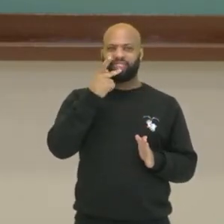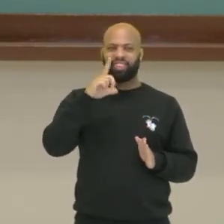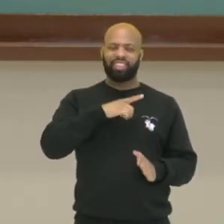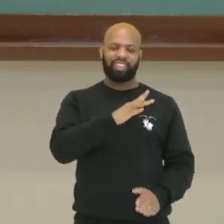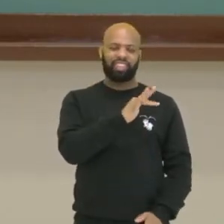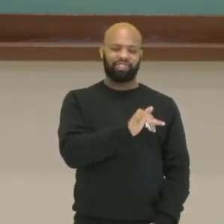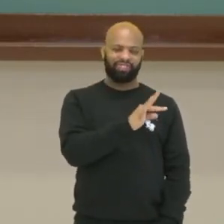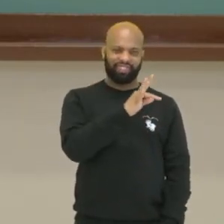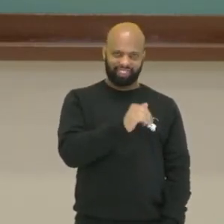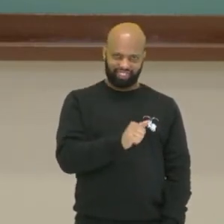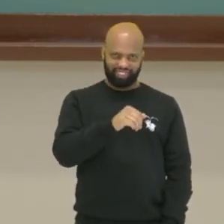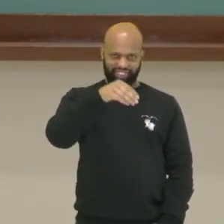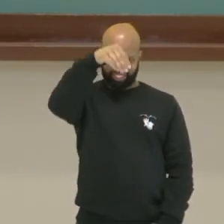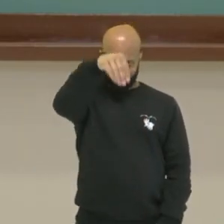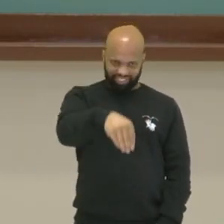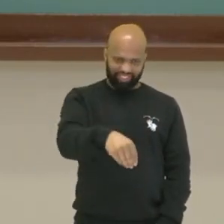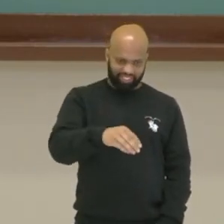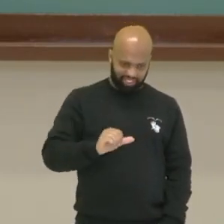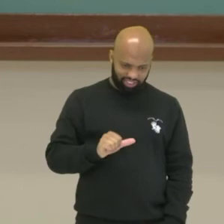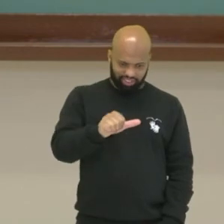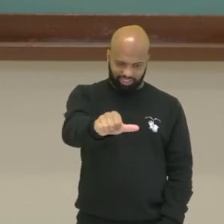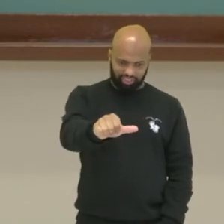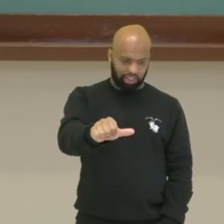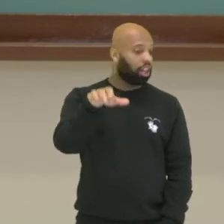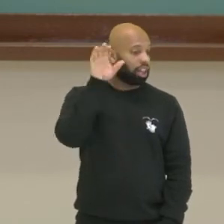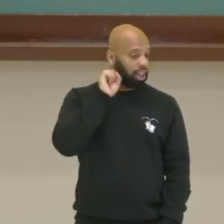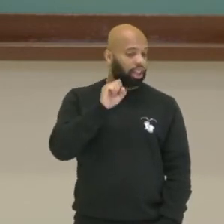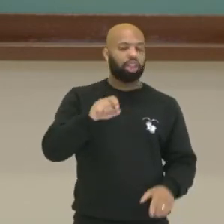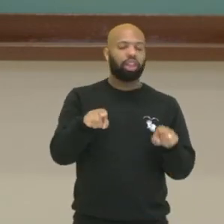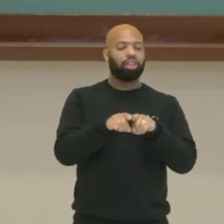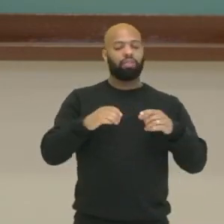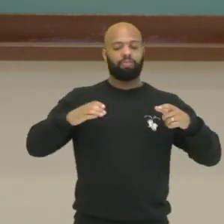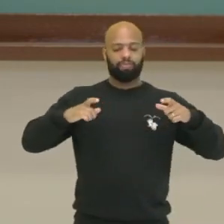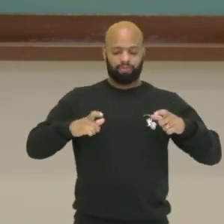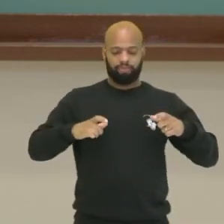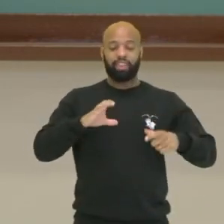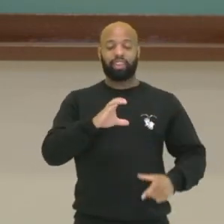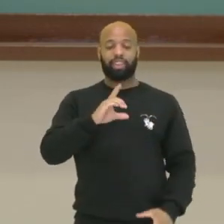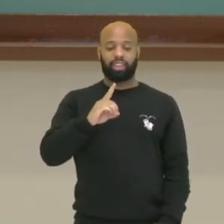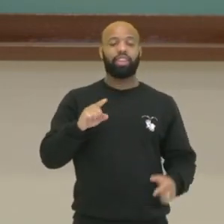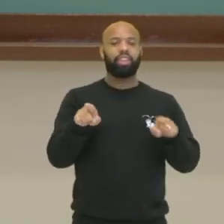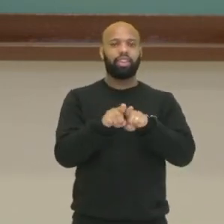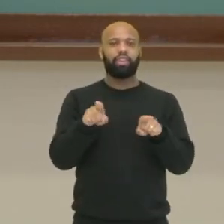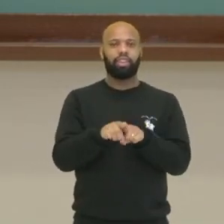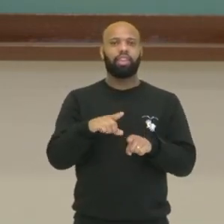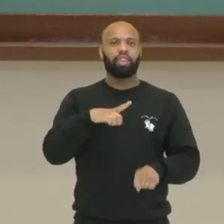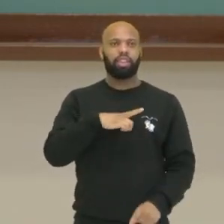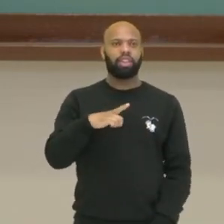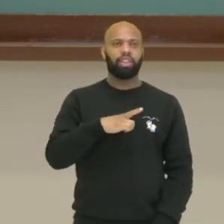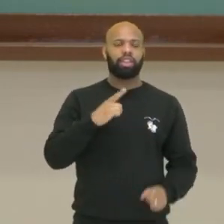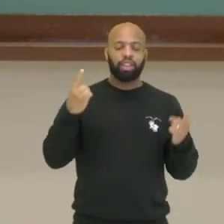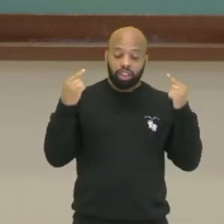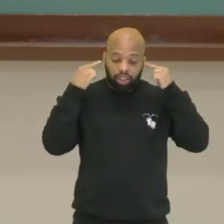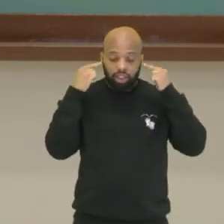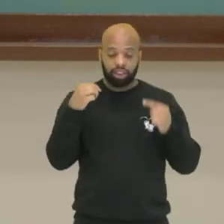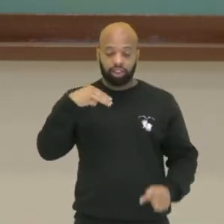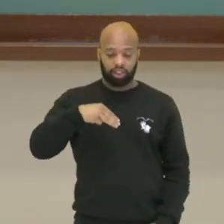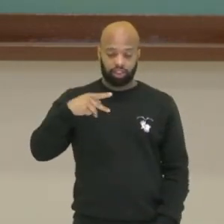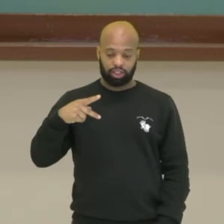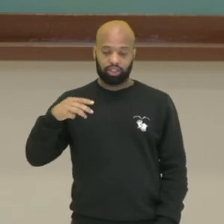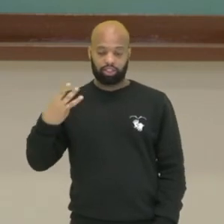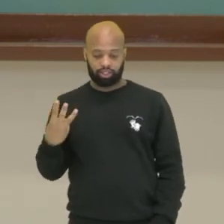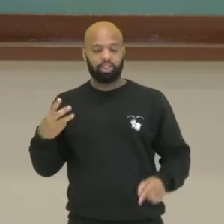CD, falei dos MP3, que eram dispositivos, mecanismos que permitiam